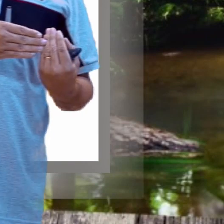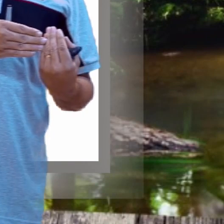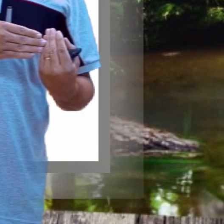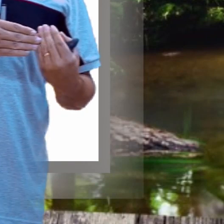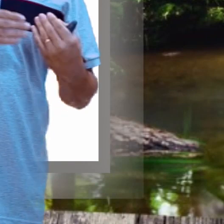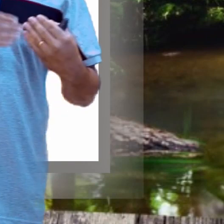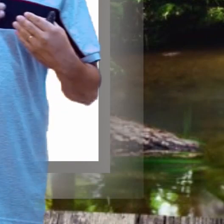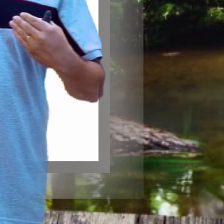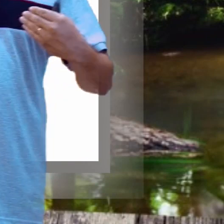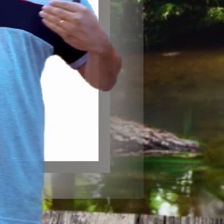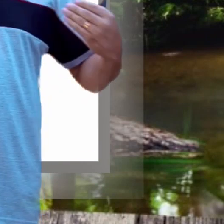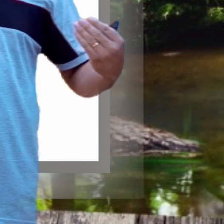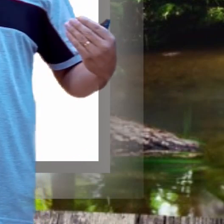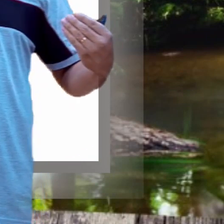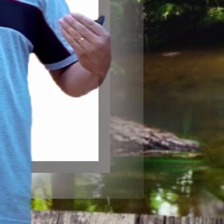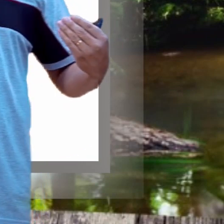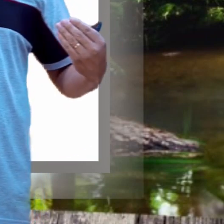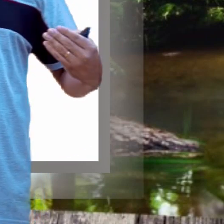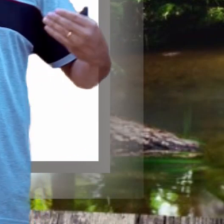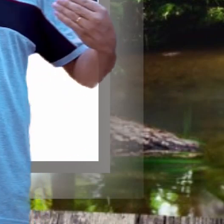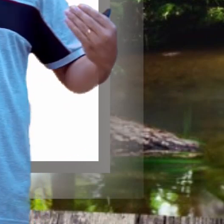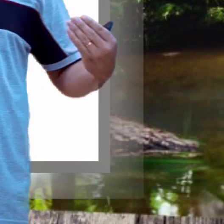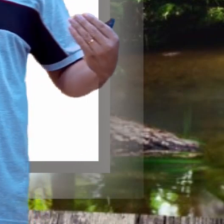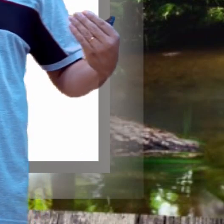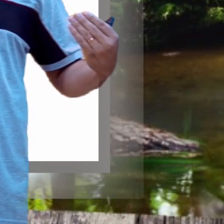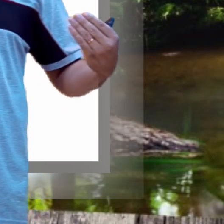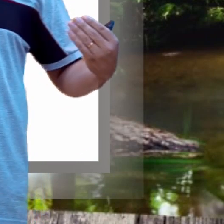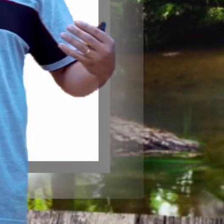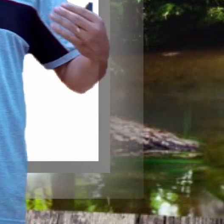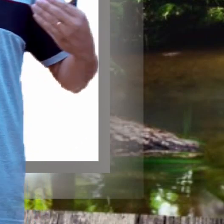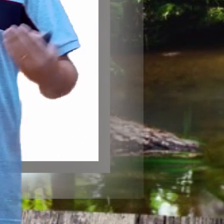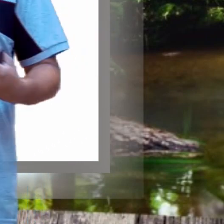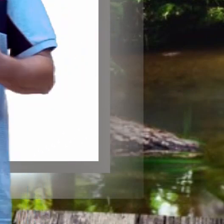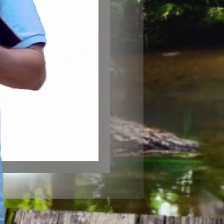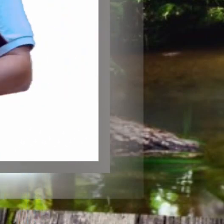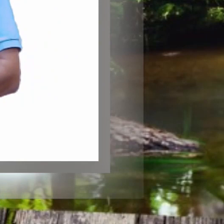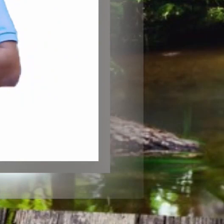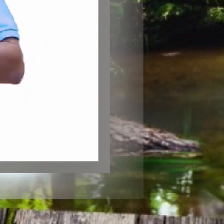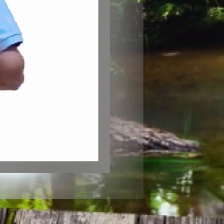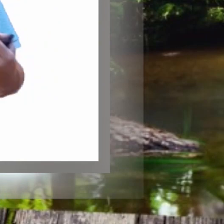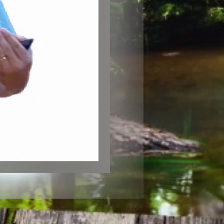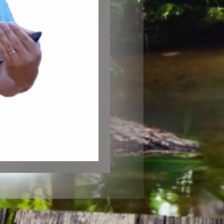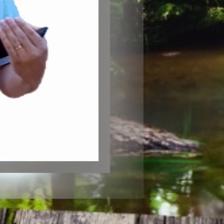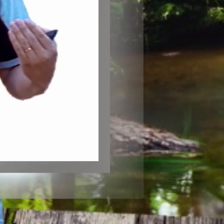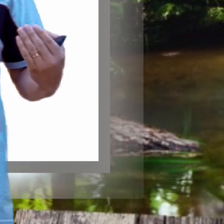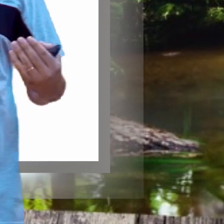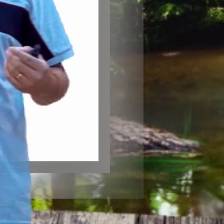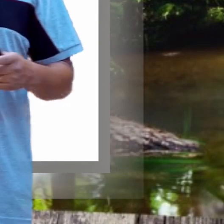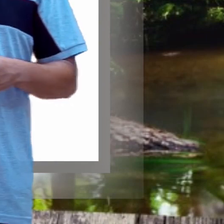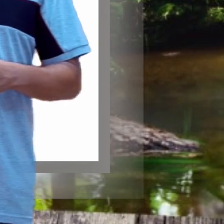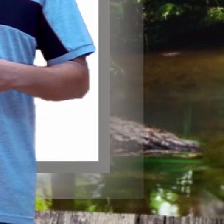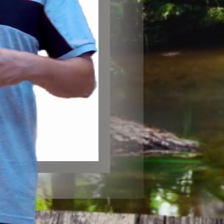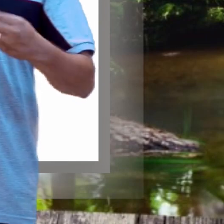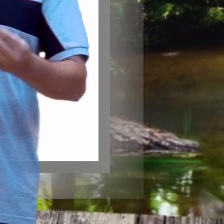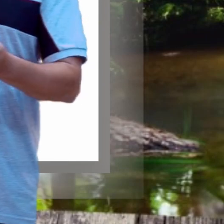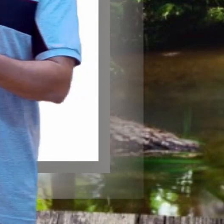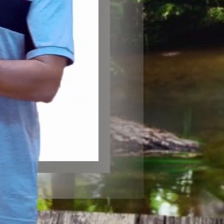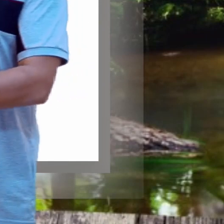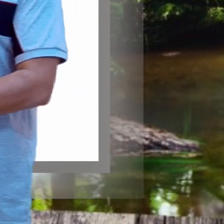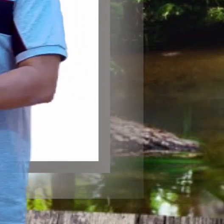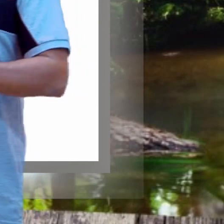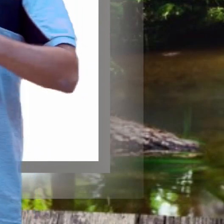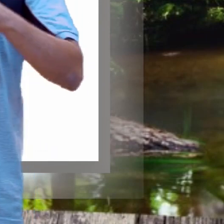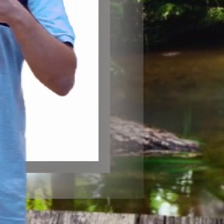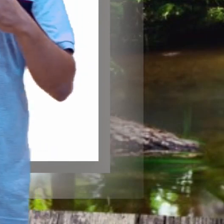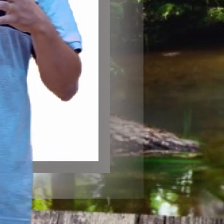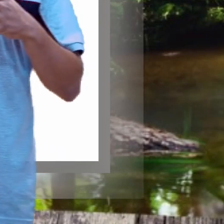células. É preciso várias células para formar um tecido, assim como é preciso vários tijolos para formar um muro. E o